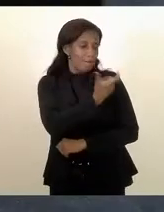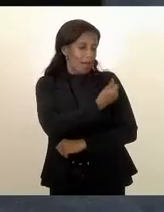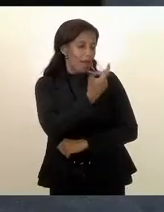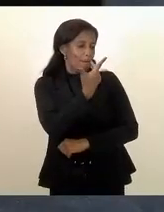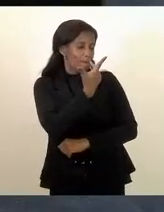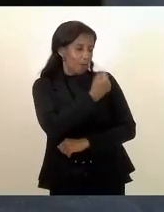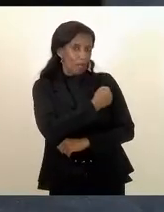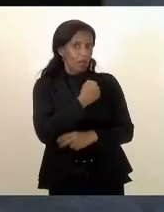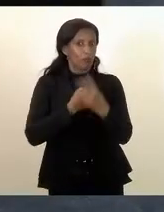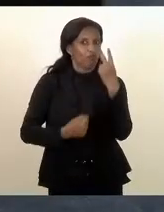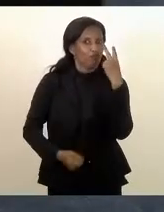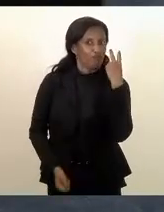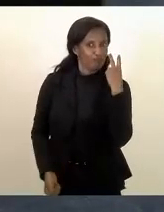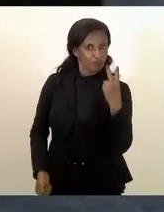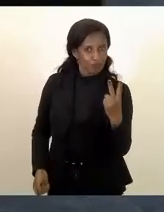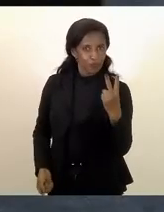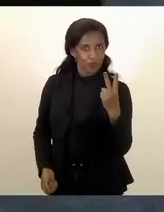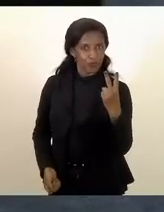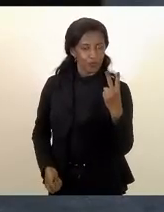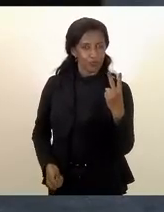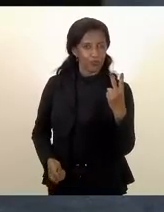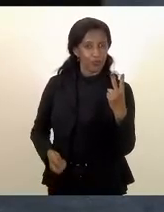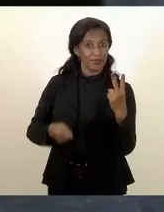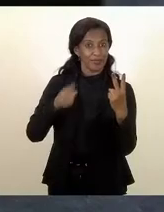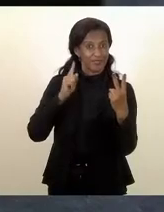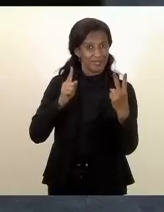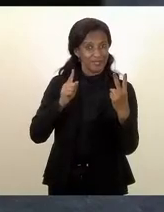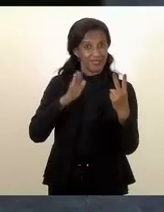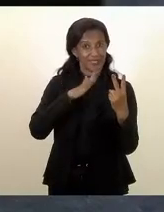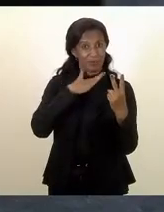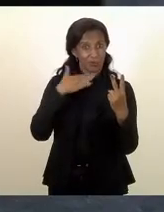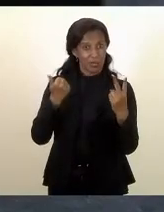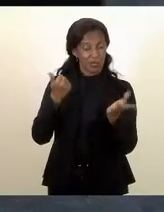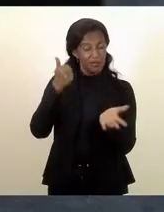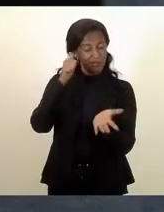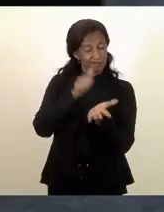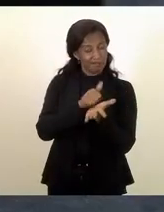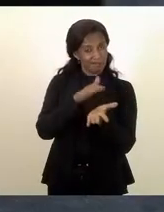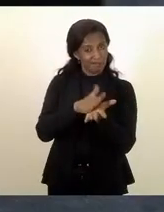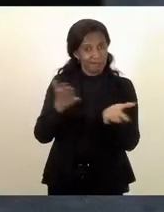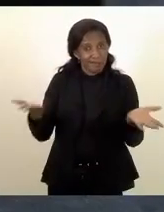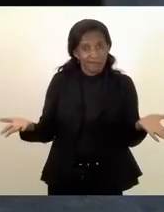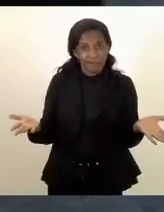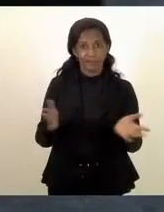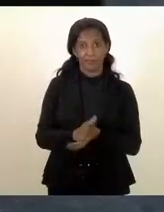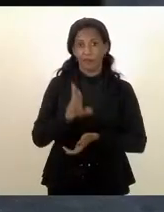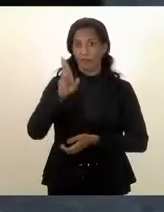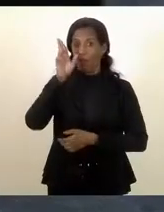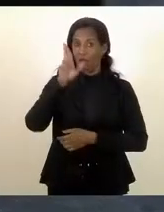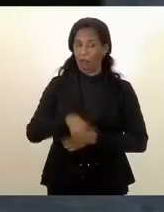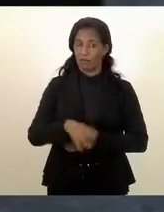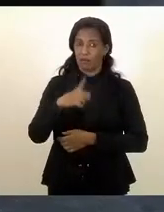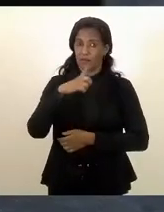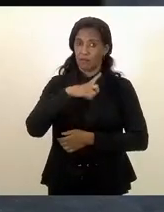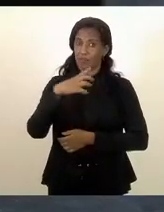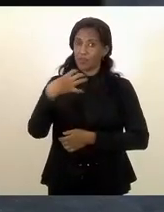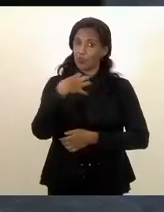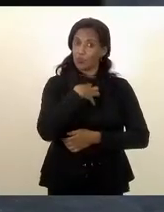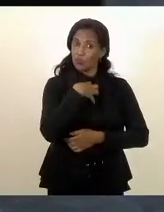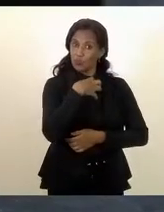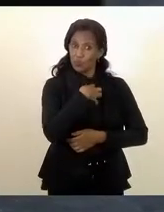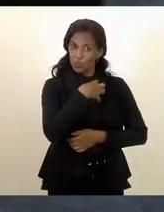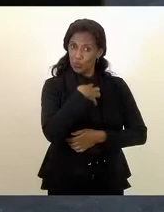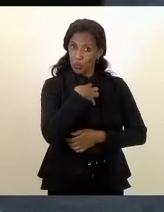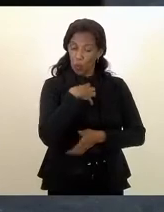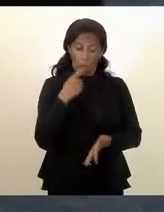está seguindo para o outro mundo vossa excelência tenha razão no sentido de